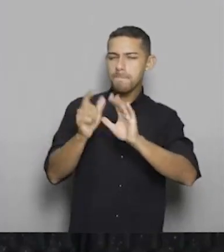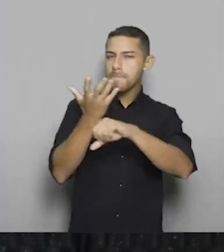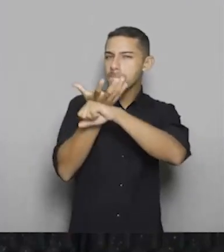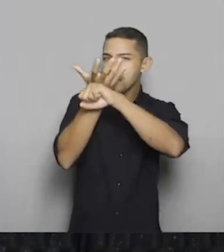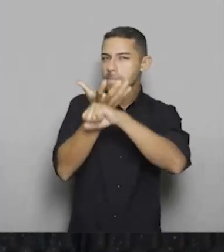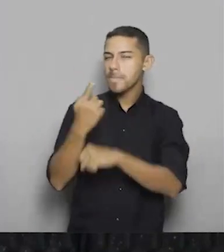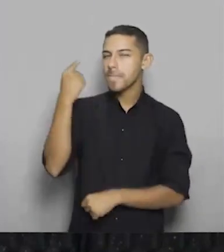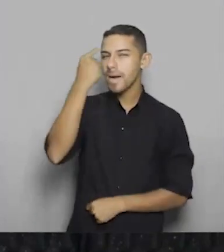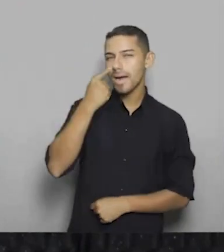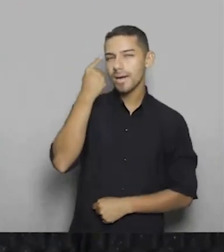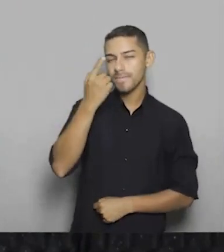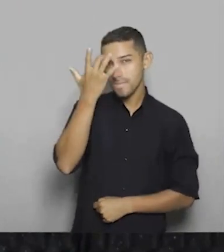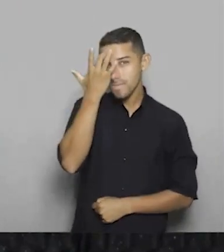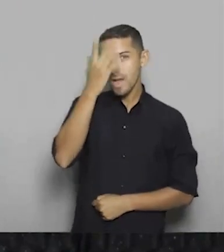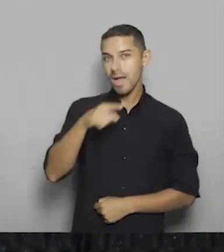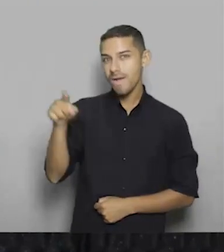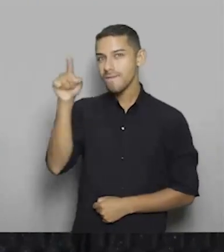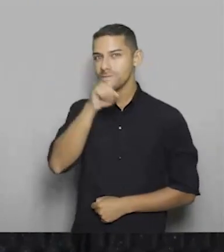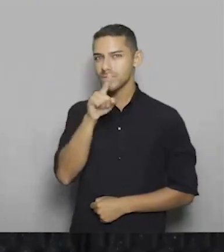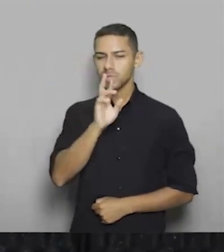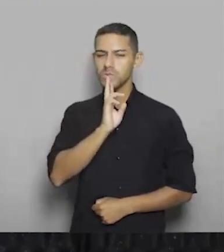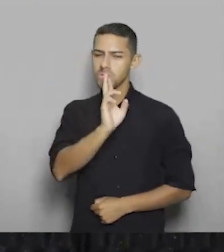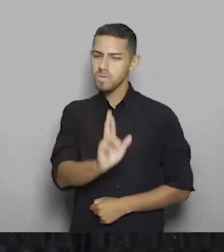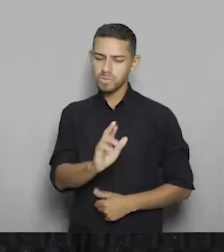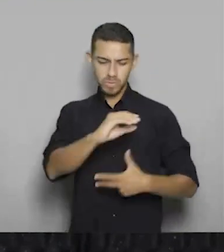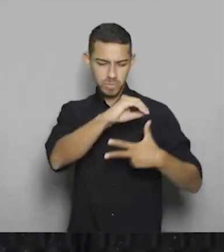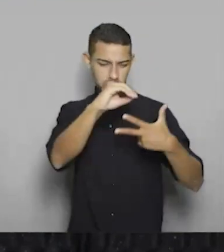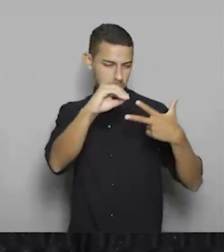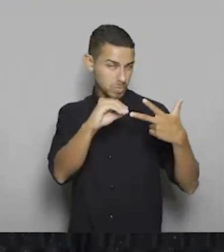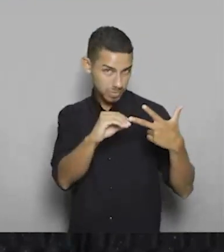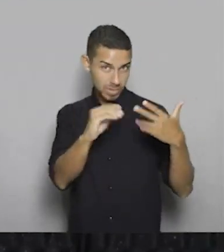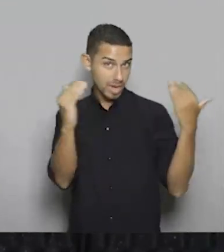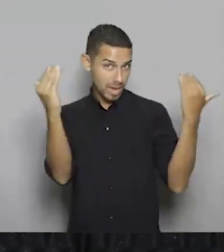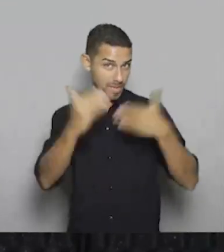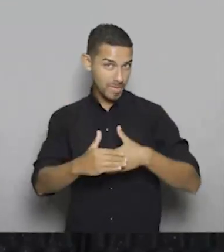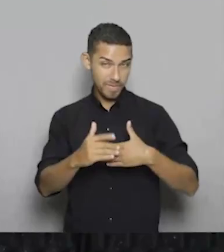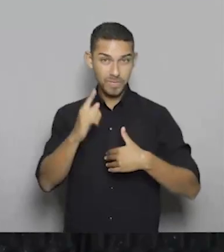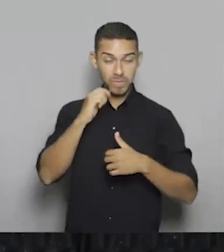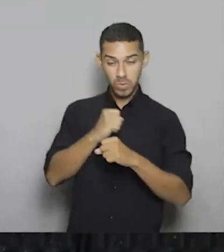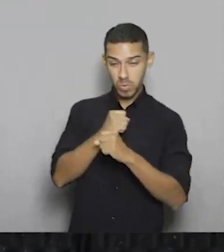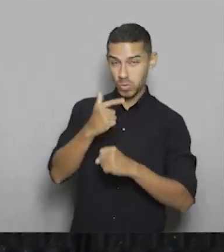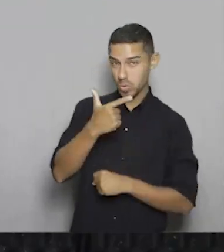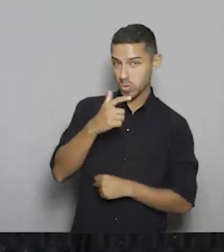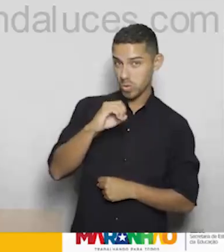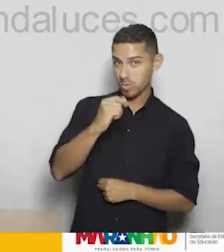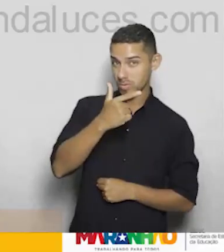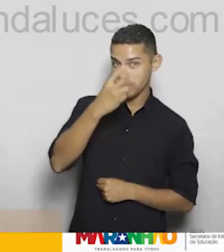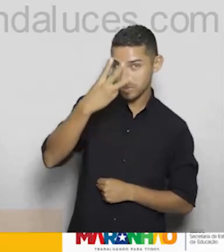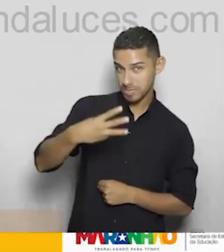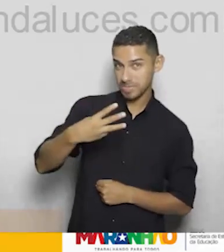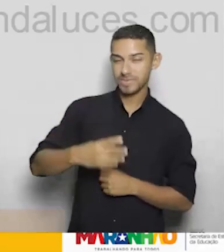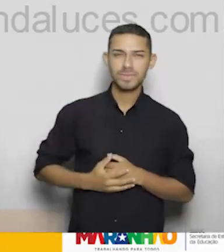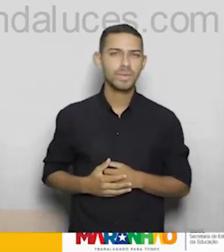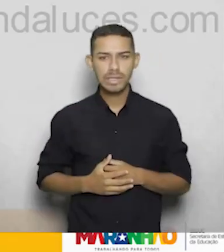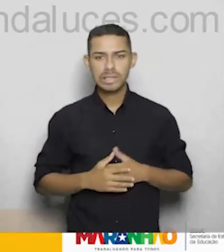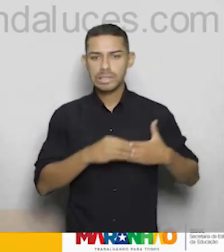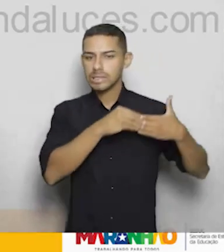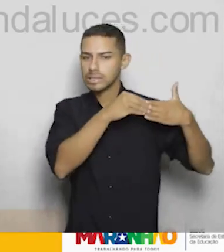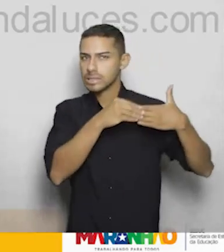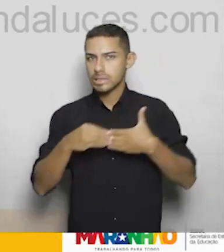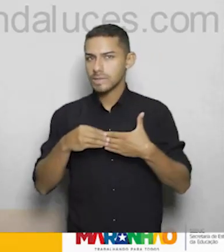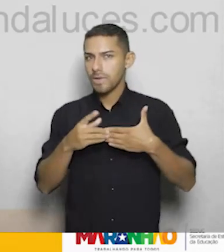questões para facilitar a tua vida no Enem, que vão te nortear na prova do Enem 2023. Aqui eu trago para